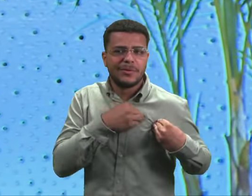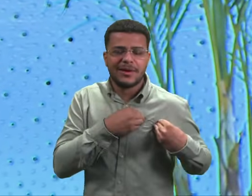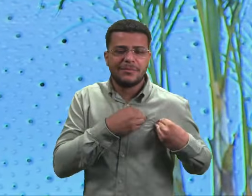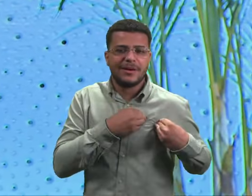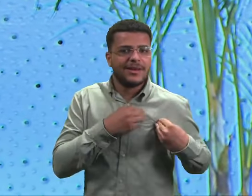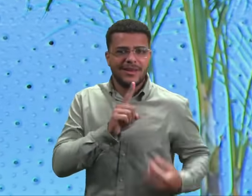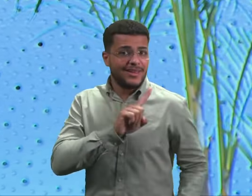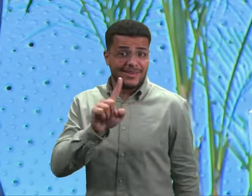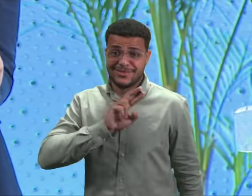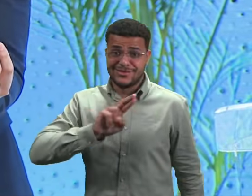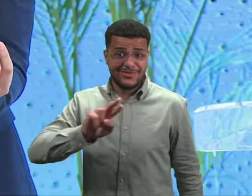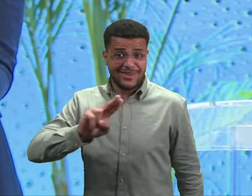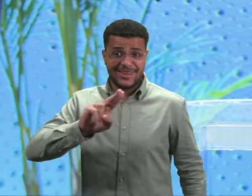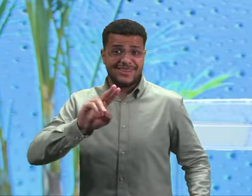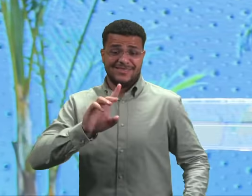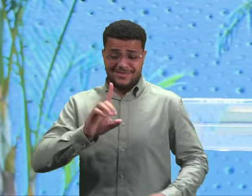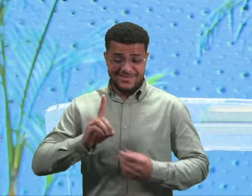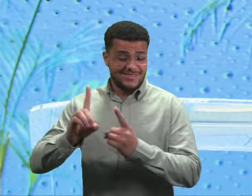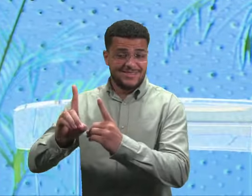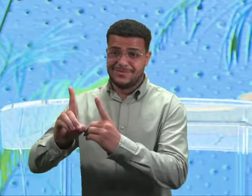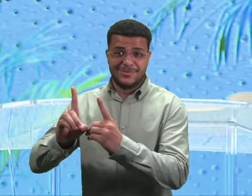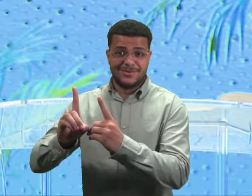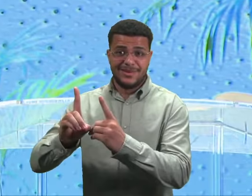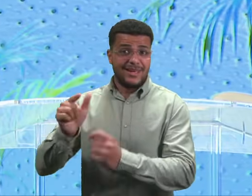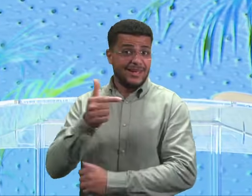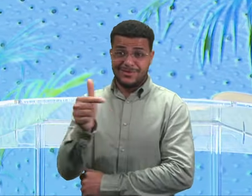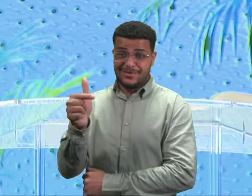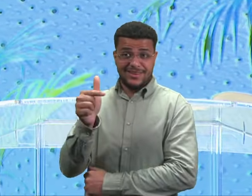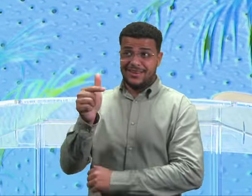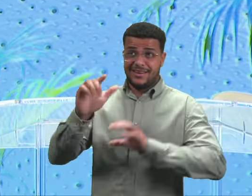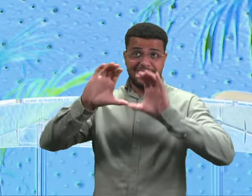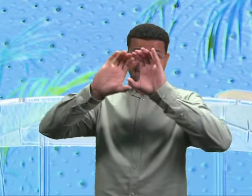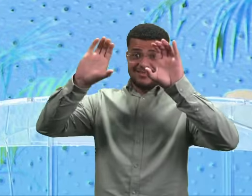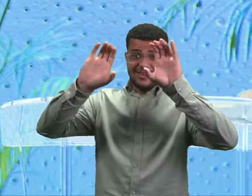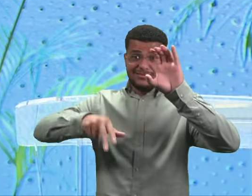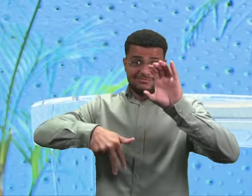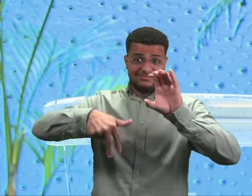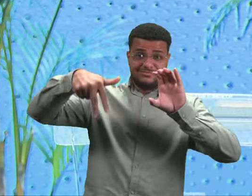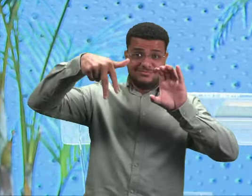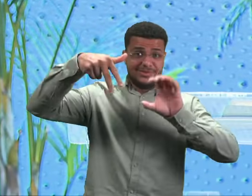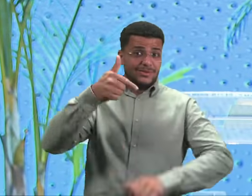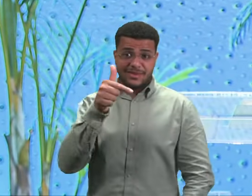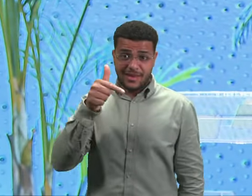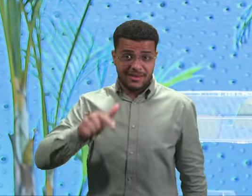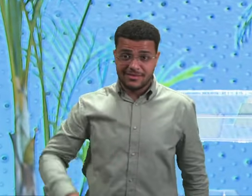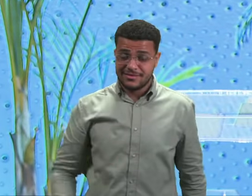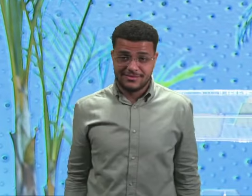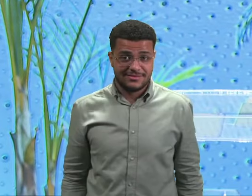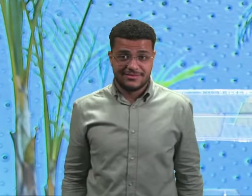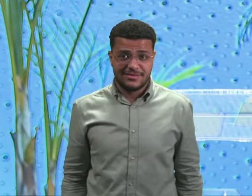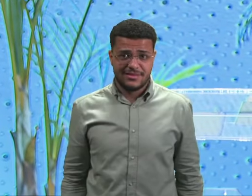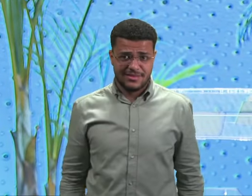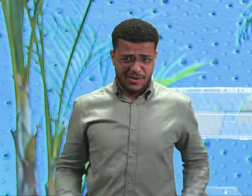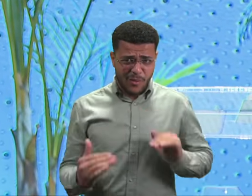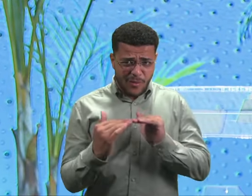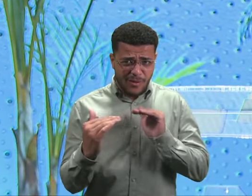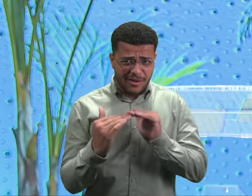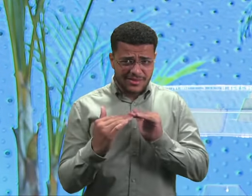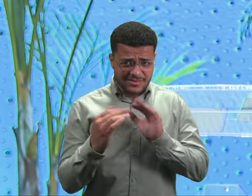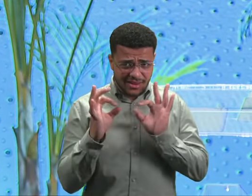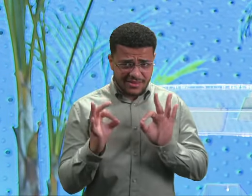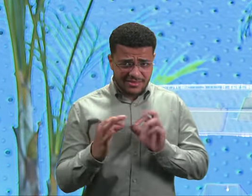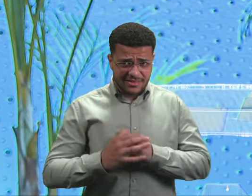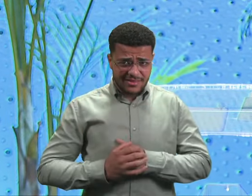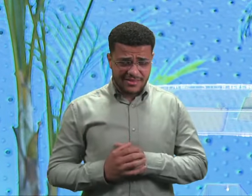discípulos e vamos morrer, não haverá parte para nós no reino de Deus. Faz sentido para você isso, sim ou não?